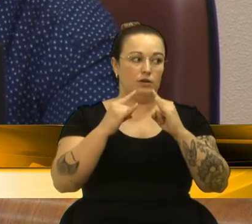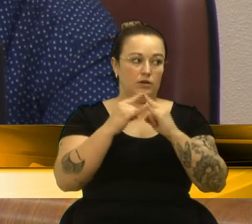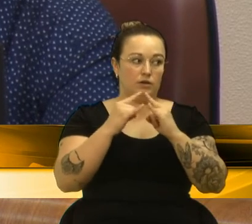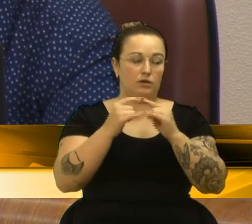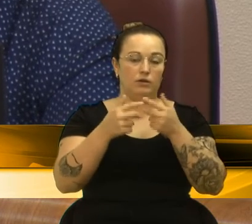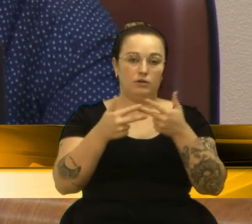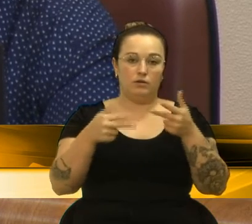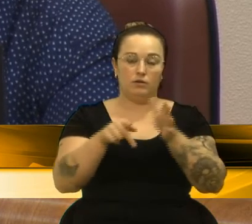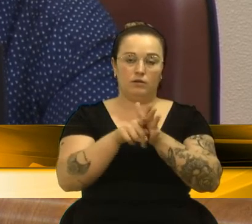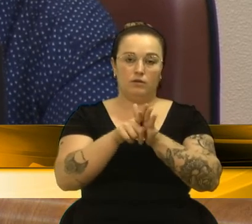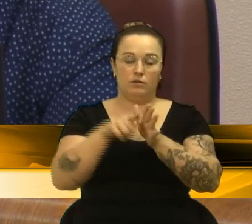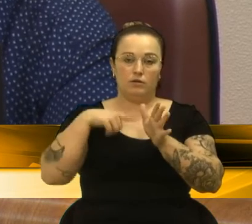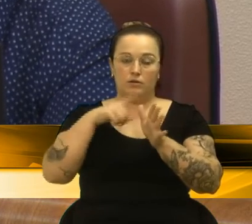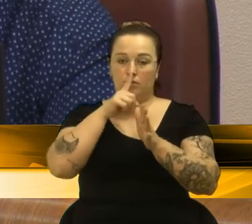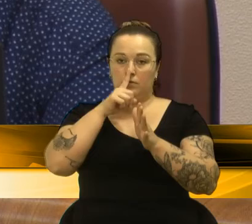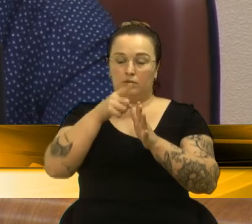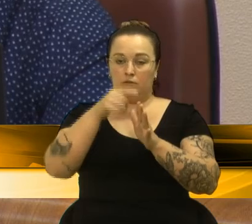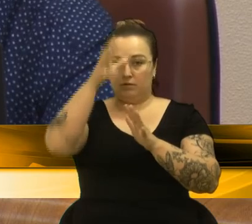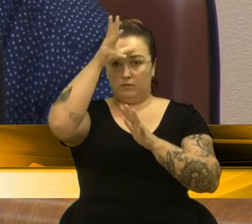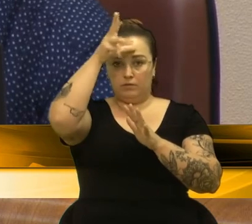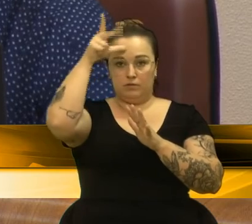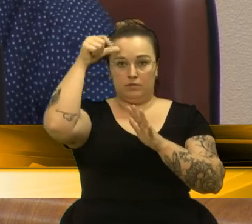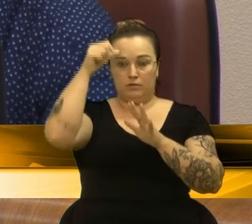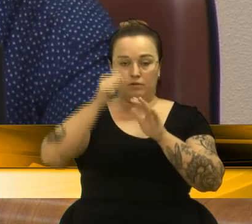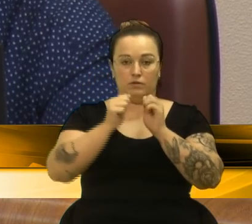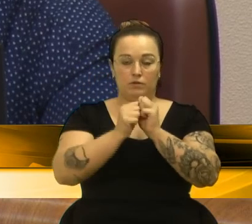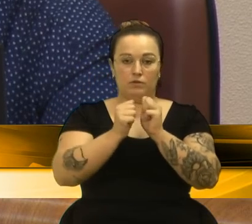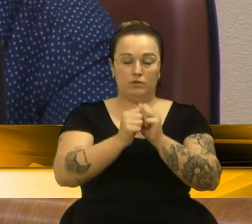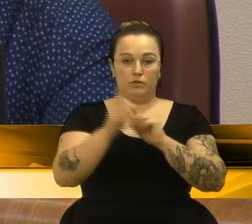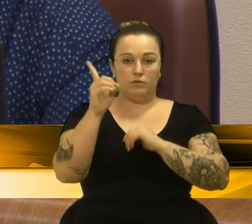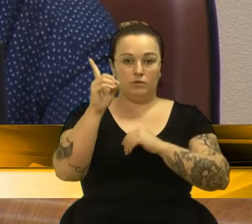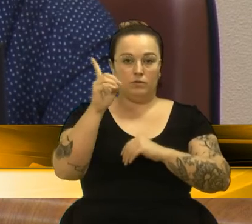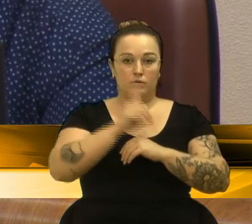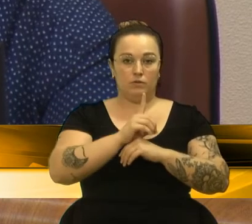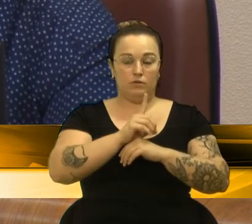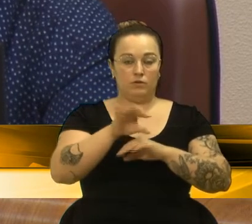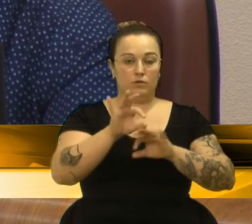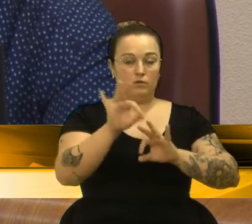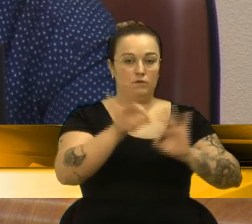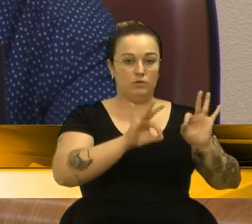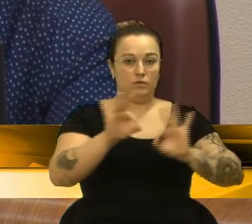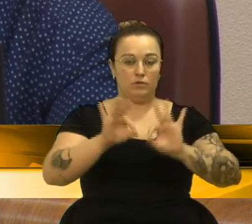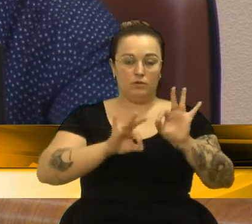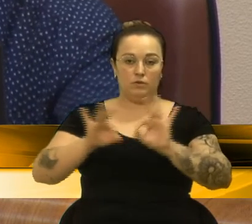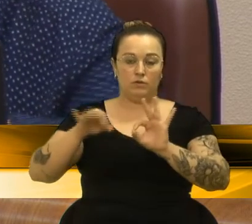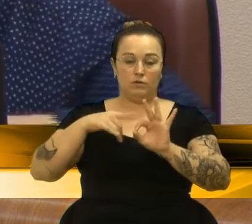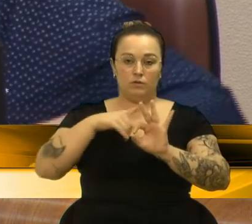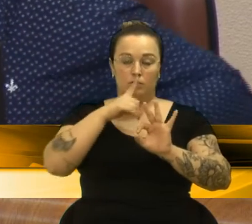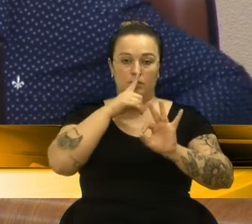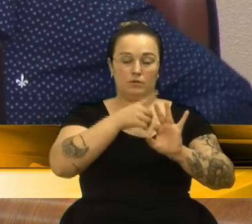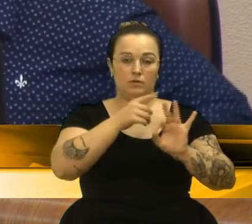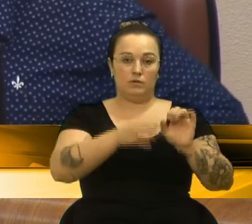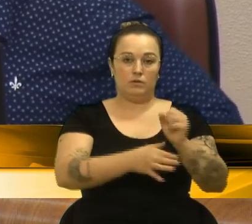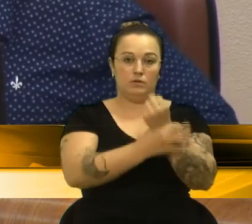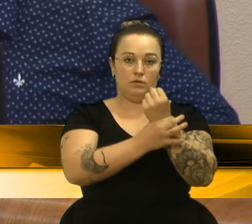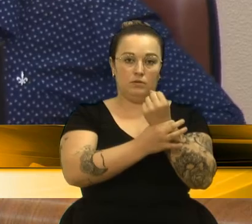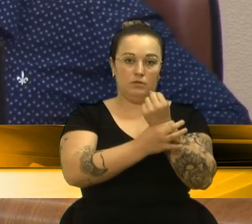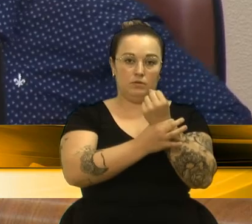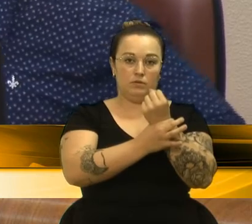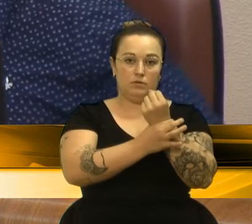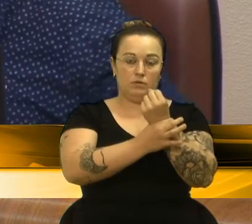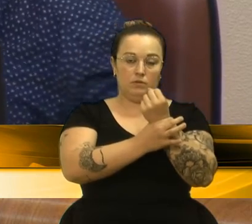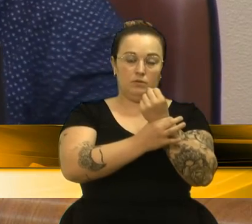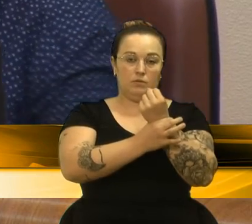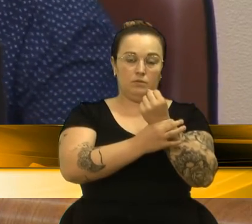do mandato do prefeito, lecionando-lhe o direito reparável pelo mandato de segurança. Serei para o meu